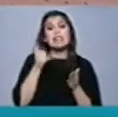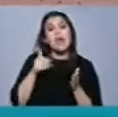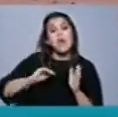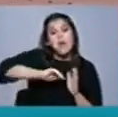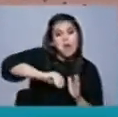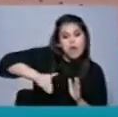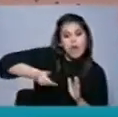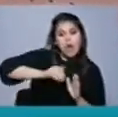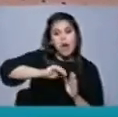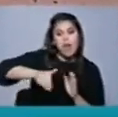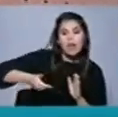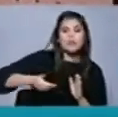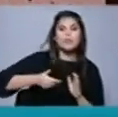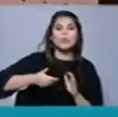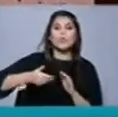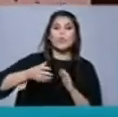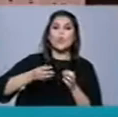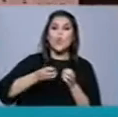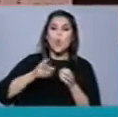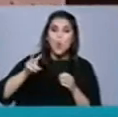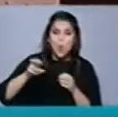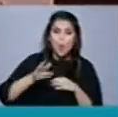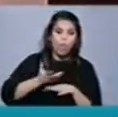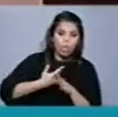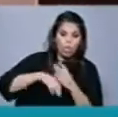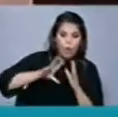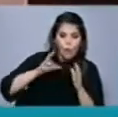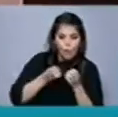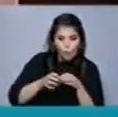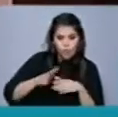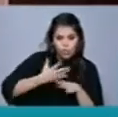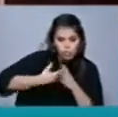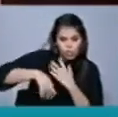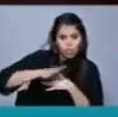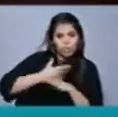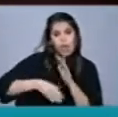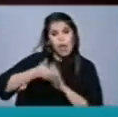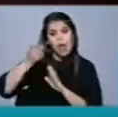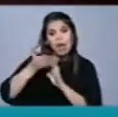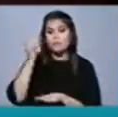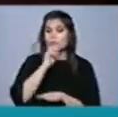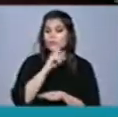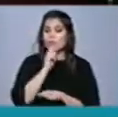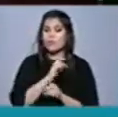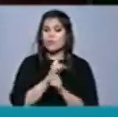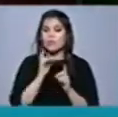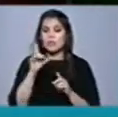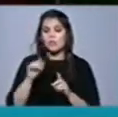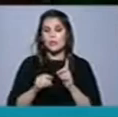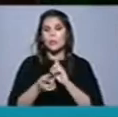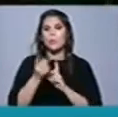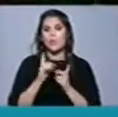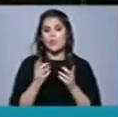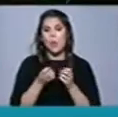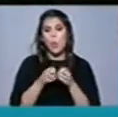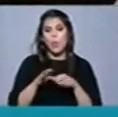ovo se mistura na massa o mais rápido possível. E com o ovo